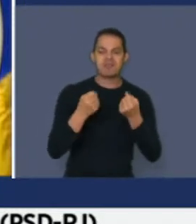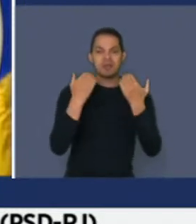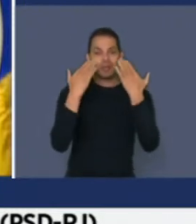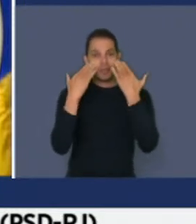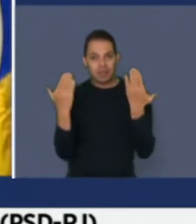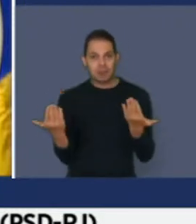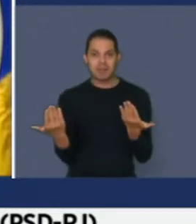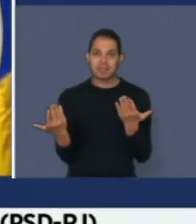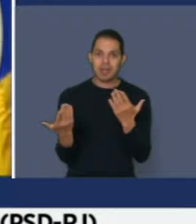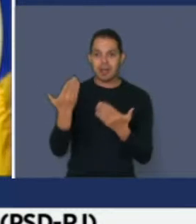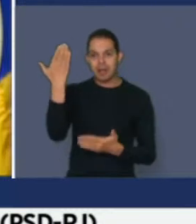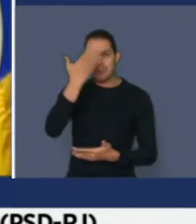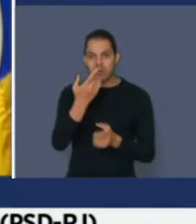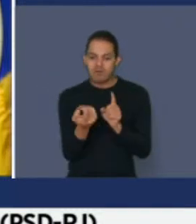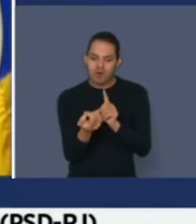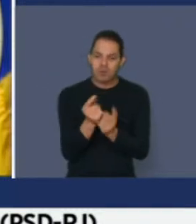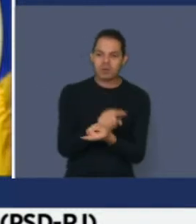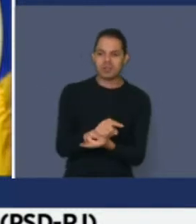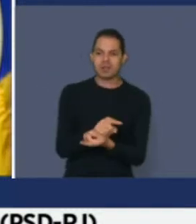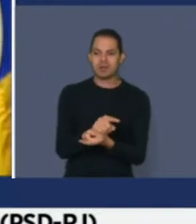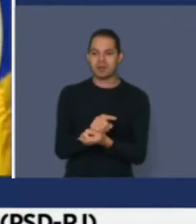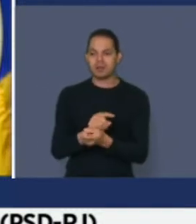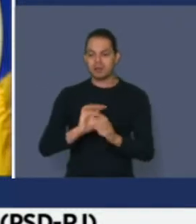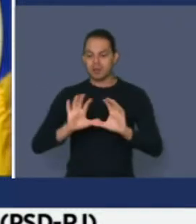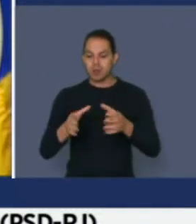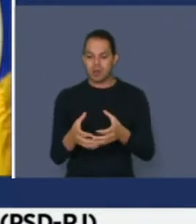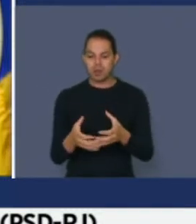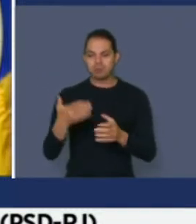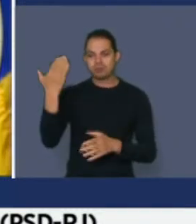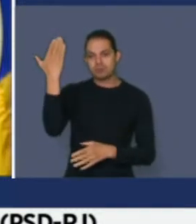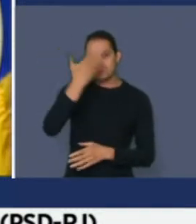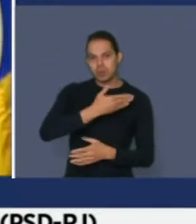as contraprovas. O conjunto probatório,